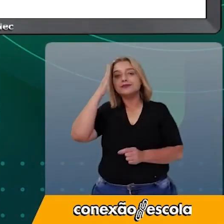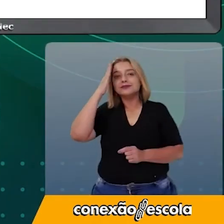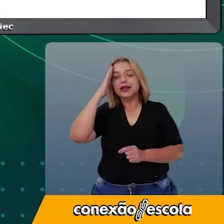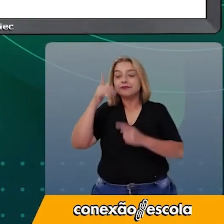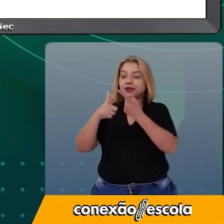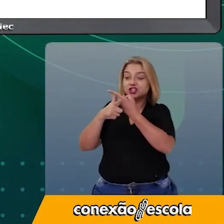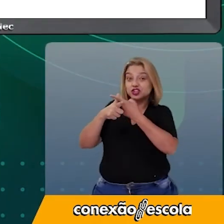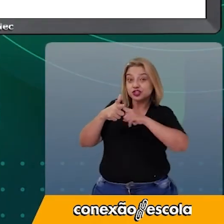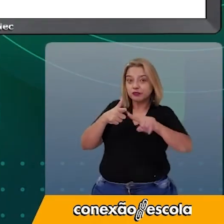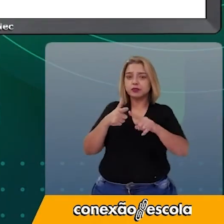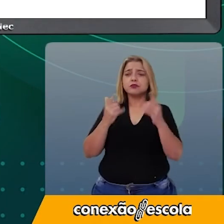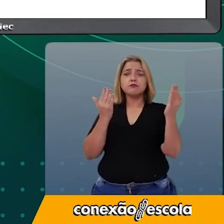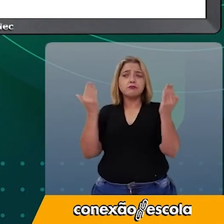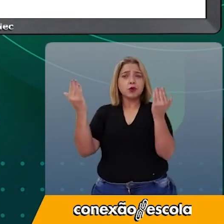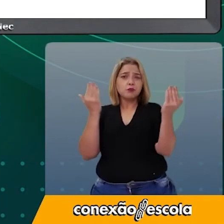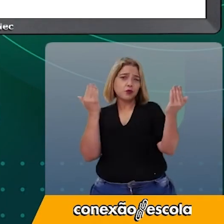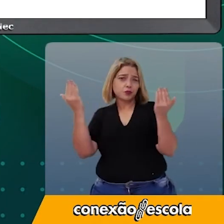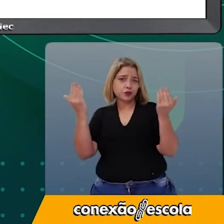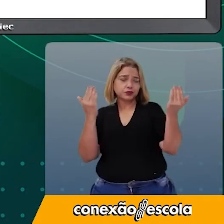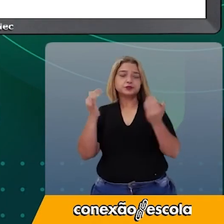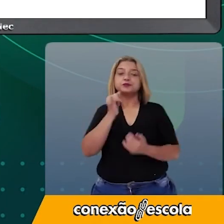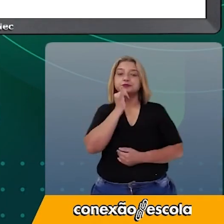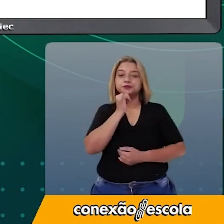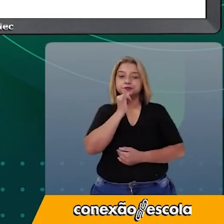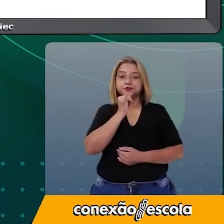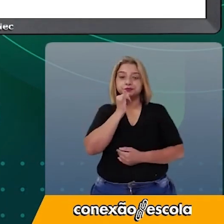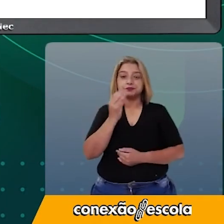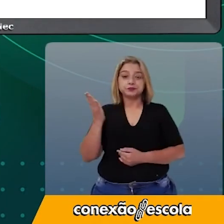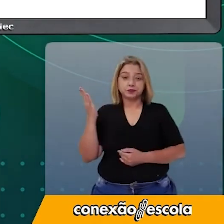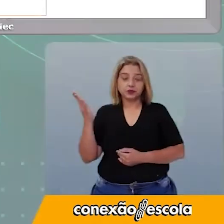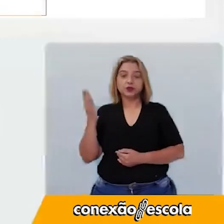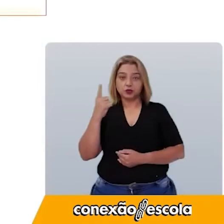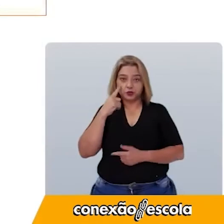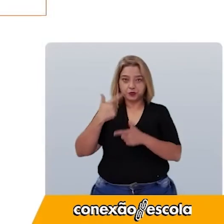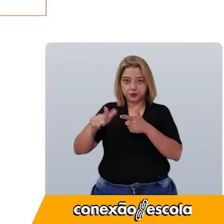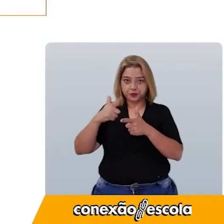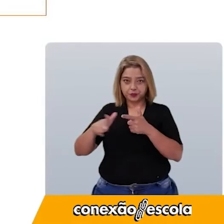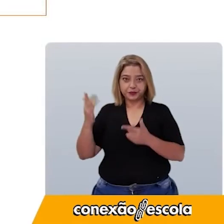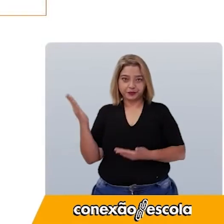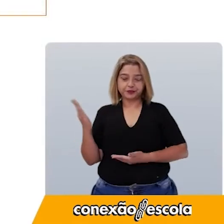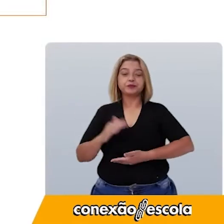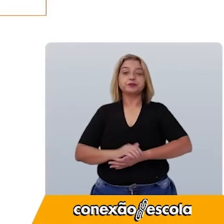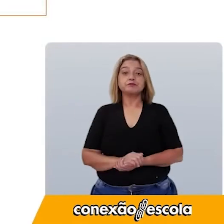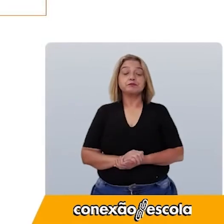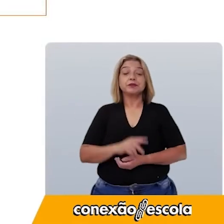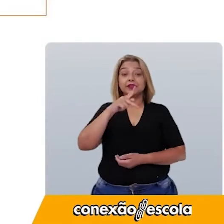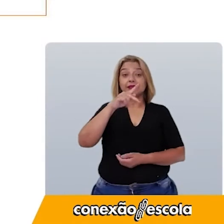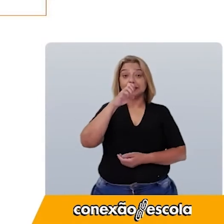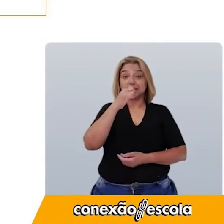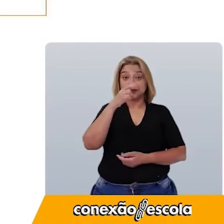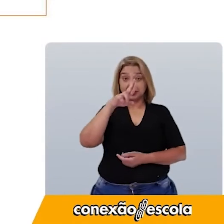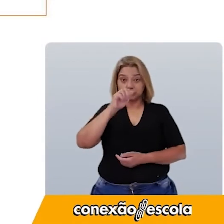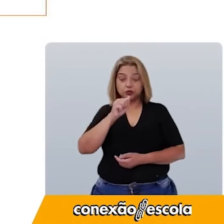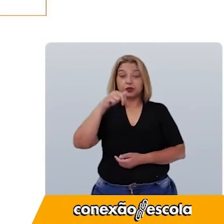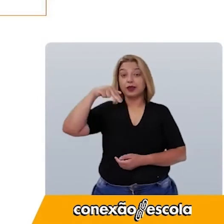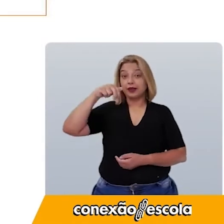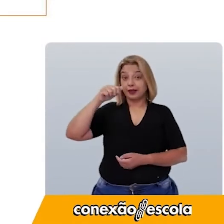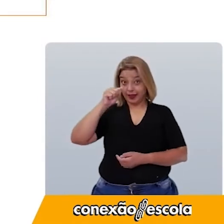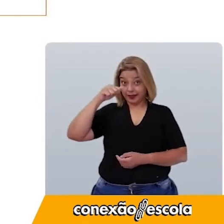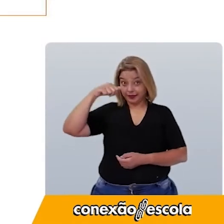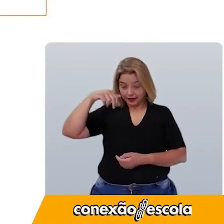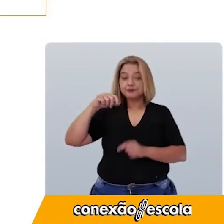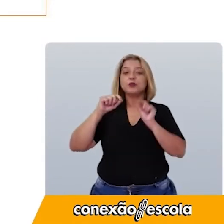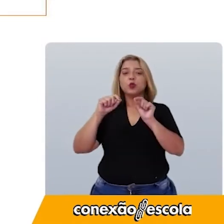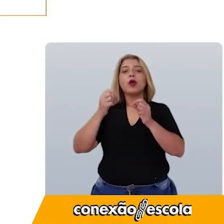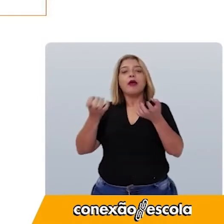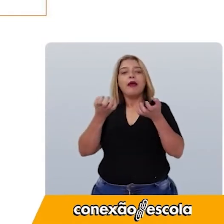divisão proporcional. Vamos ver através de um problema. Pedro e Ana decidiram vender doces